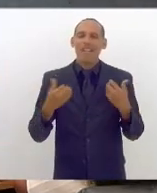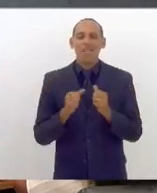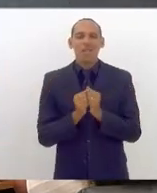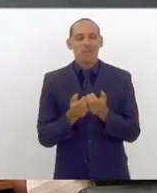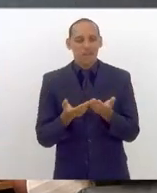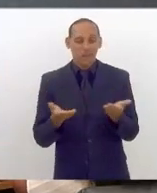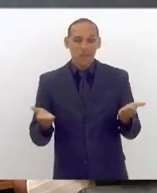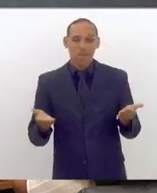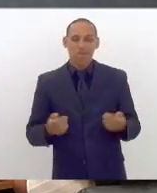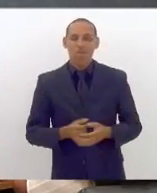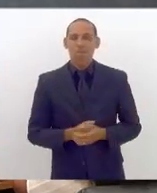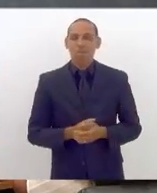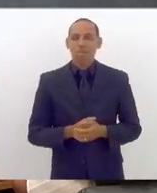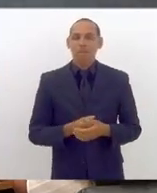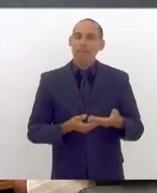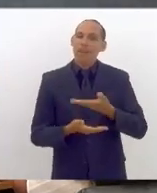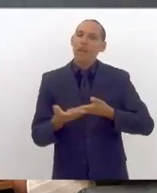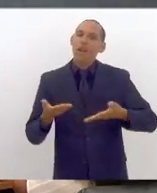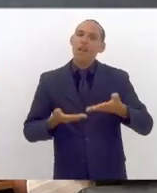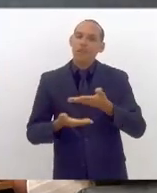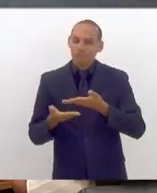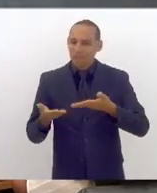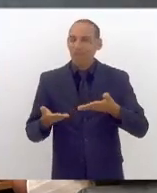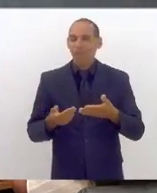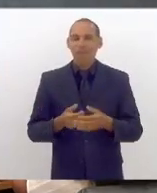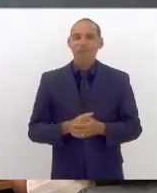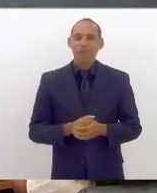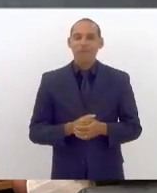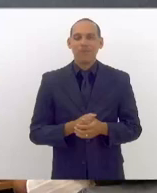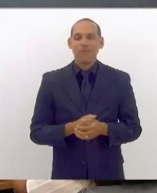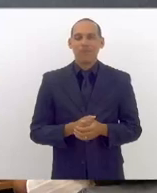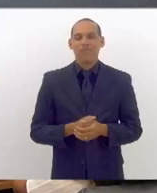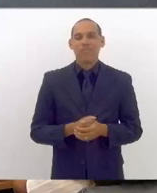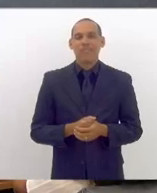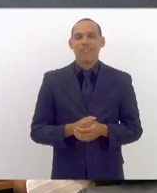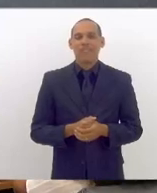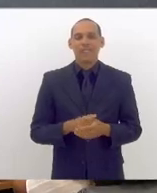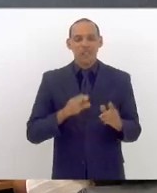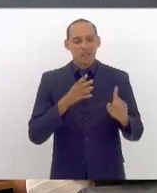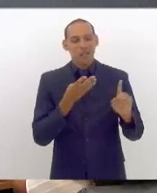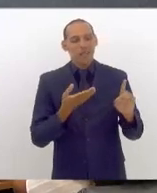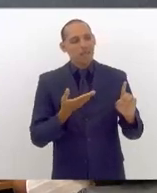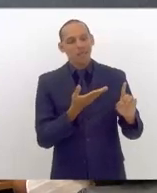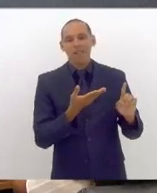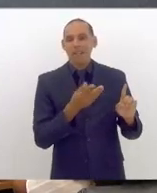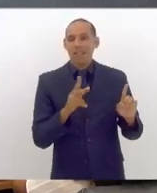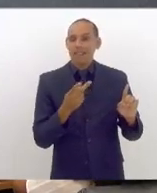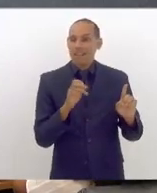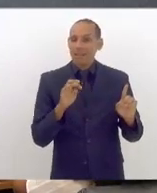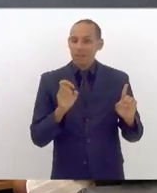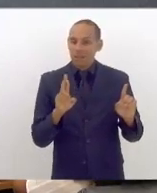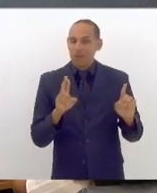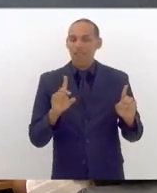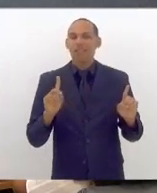com vocês e compartilhar esse momento dessa homenagem feita ao Heitor Dália